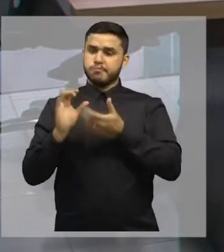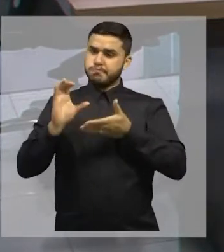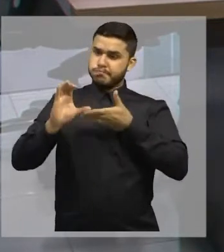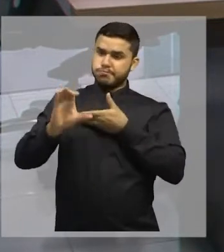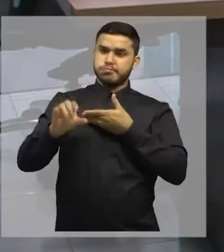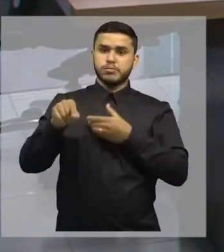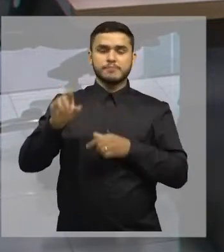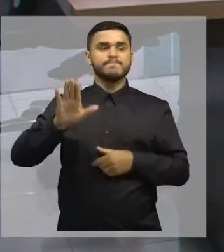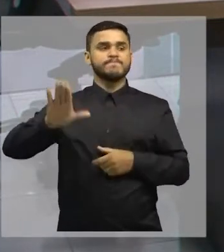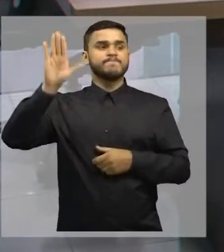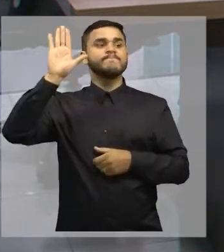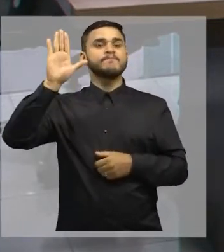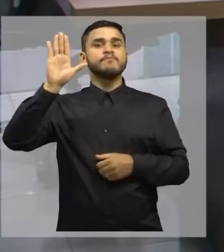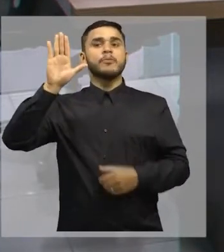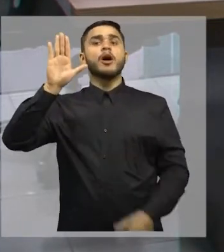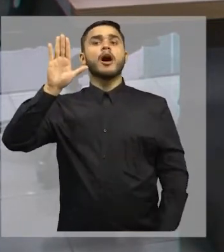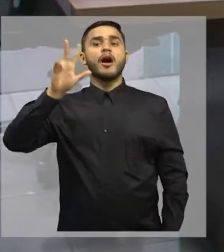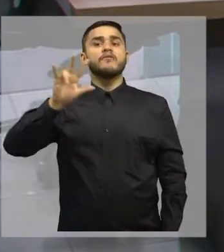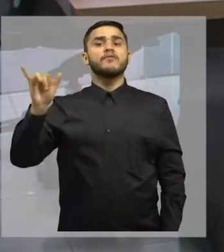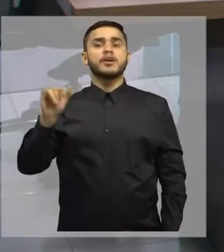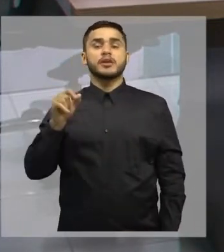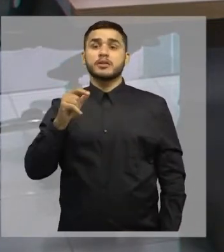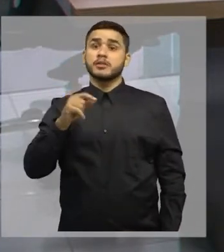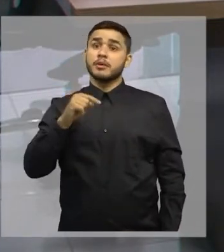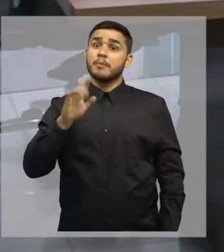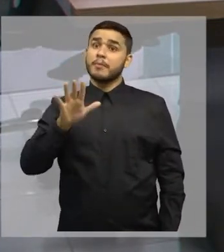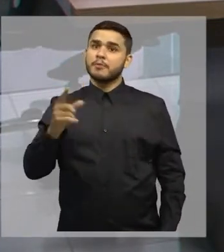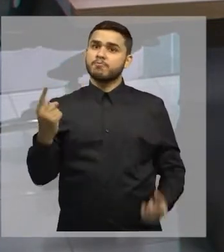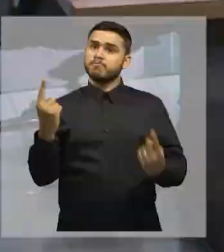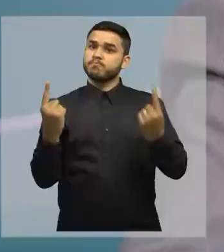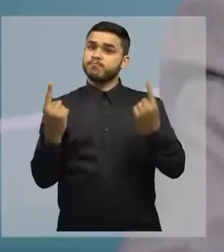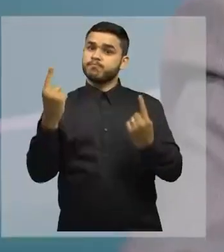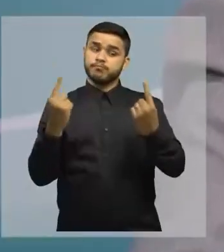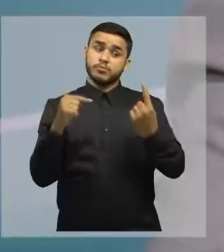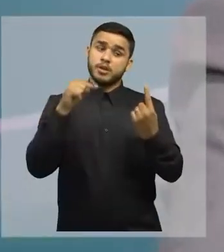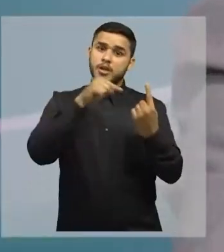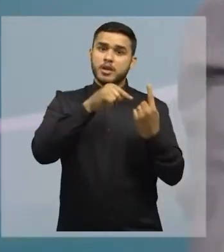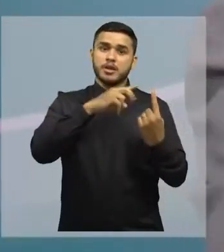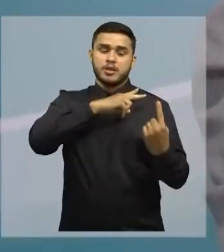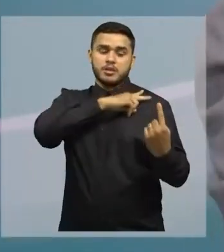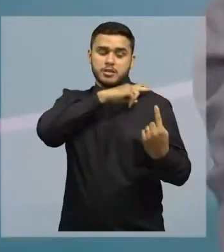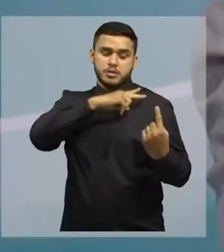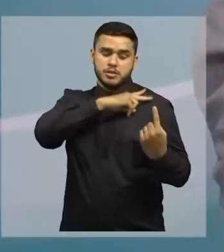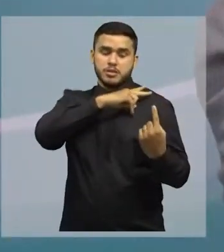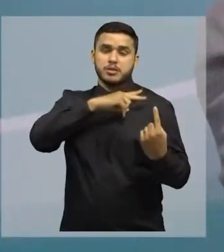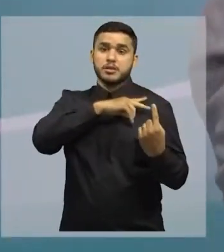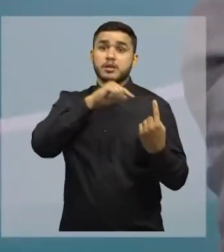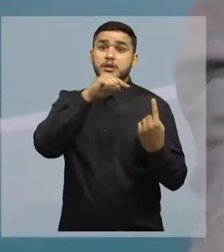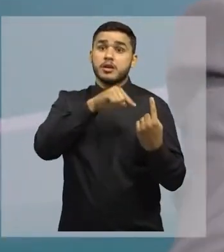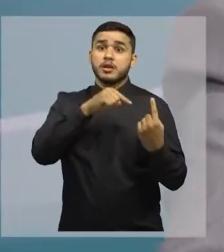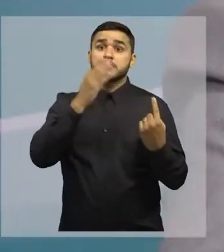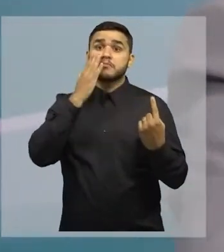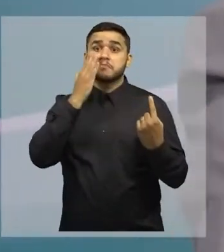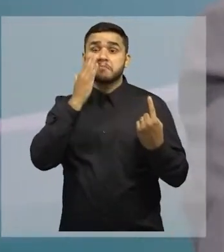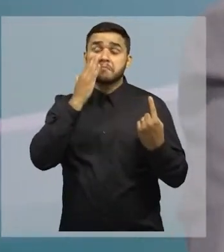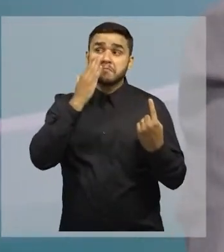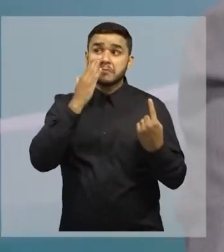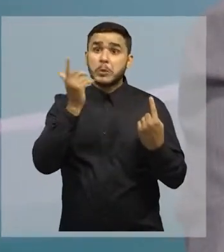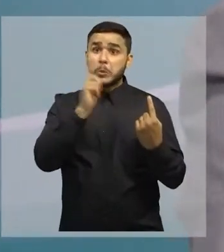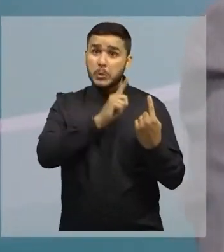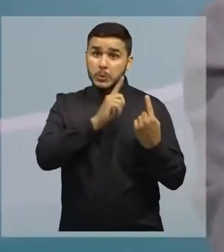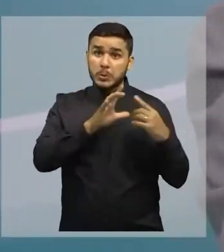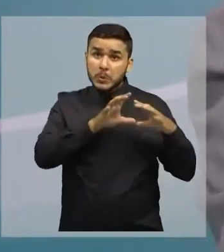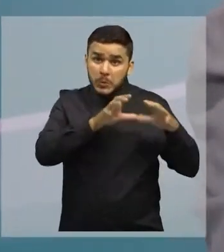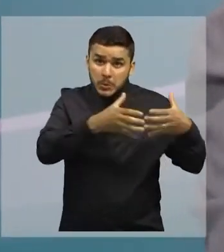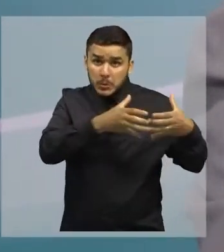com o capitão, que a gente precisa ver se ele tem candidatura. Ele é candidato. Tem que ver se a candidatura dele é capaz de